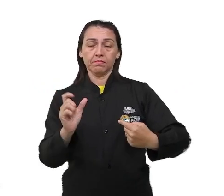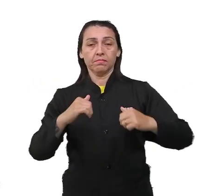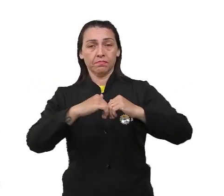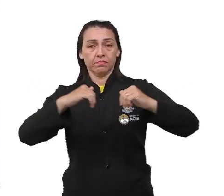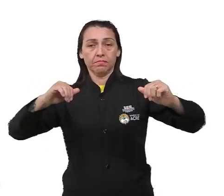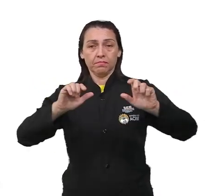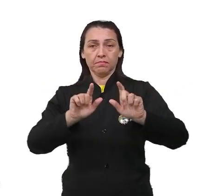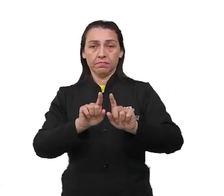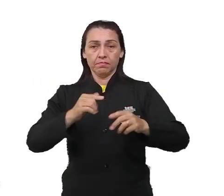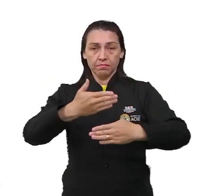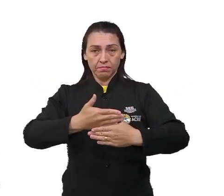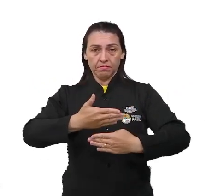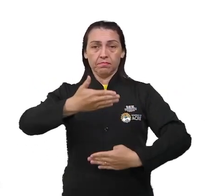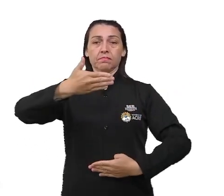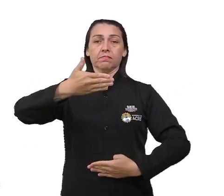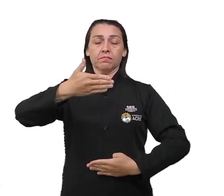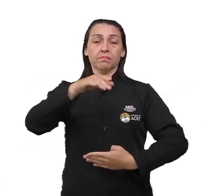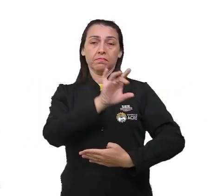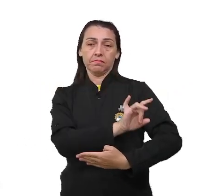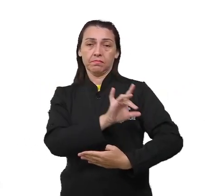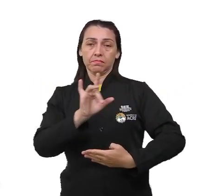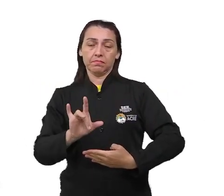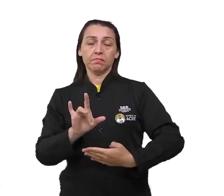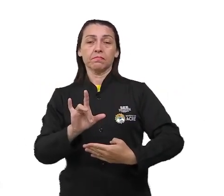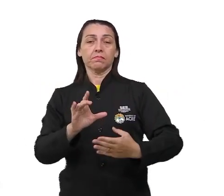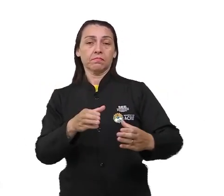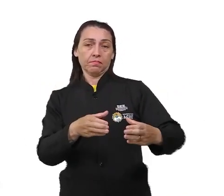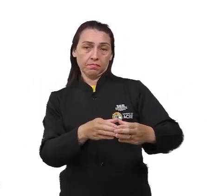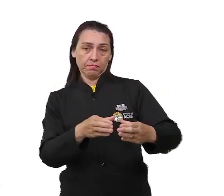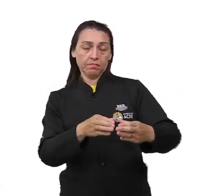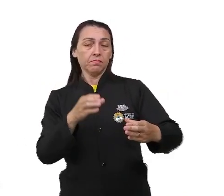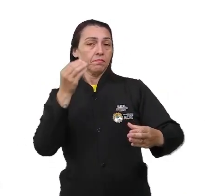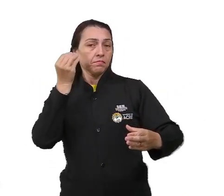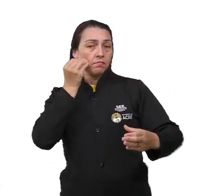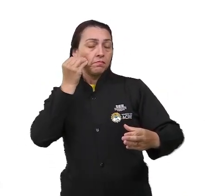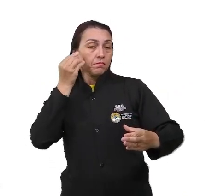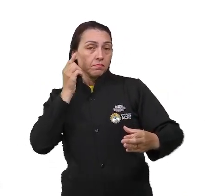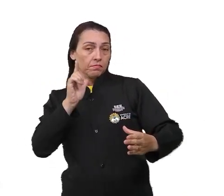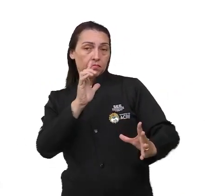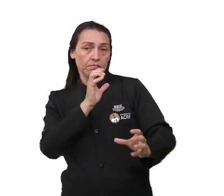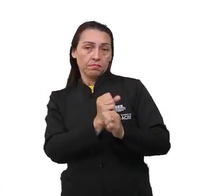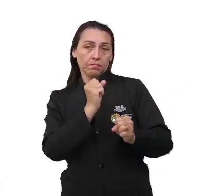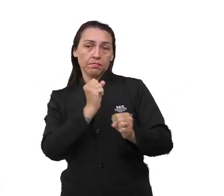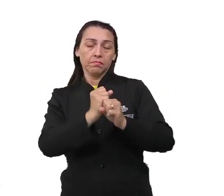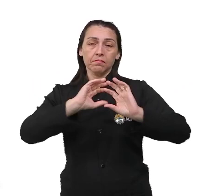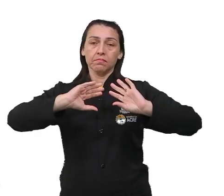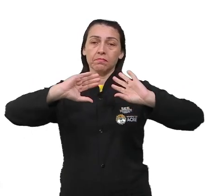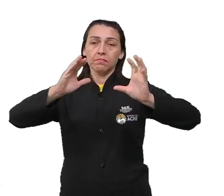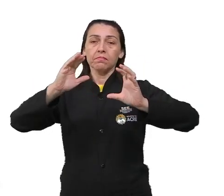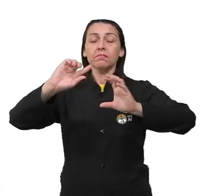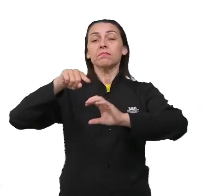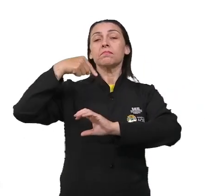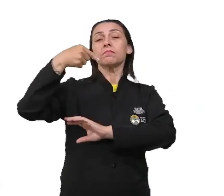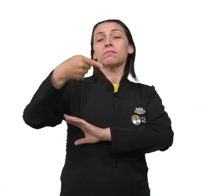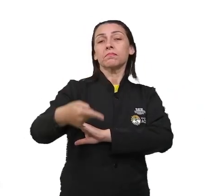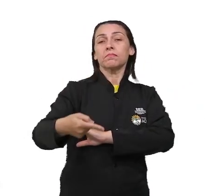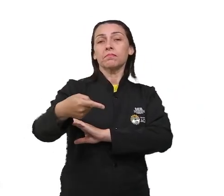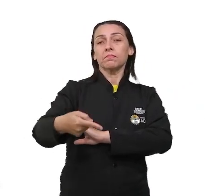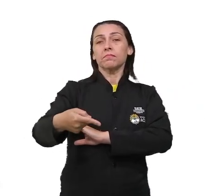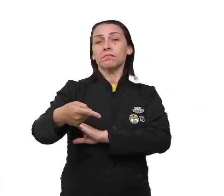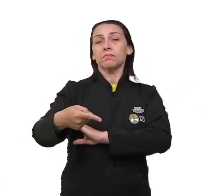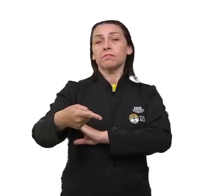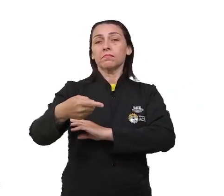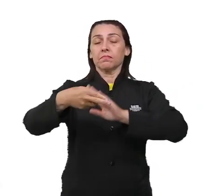uma rede. Cada time tenta marcar pontos jogando a bola na quadra adversária